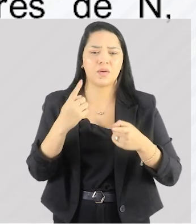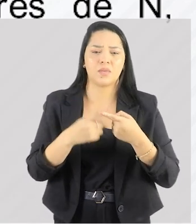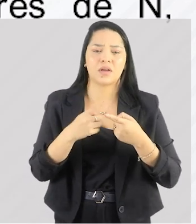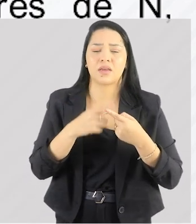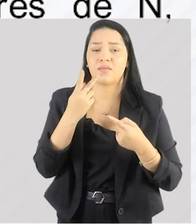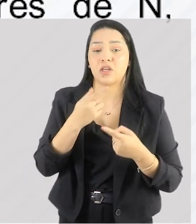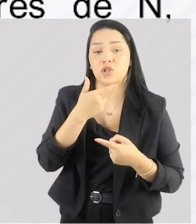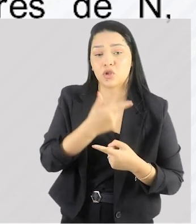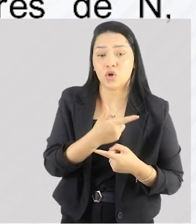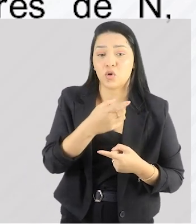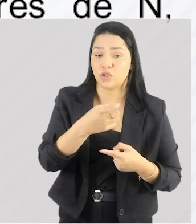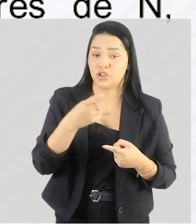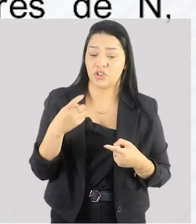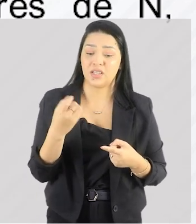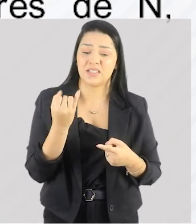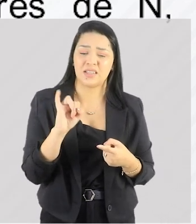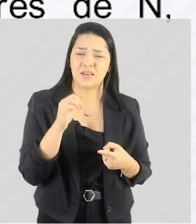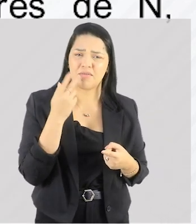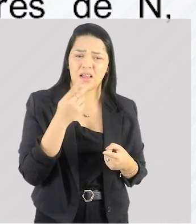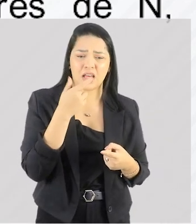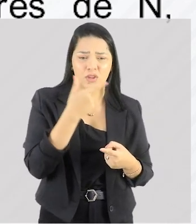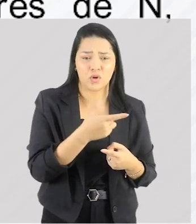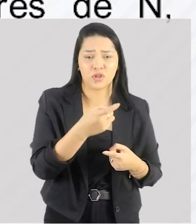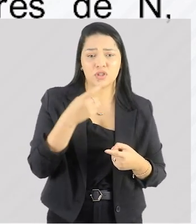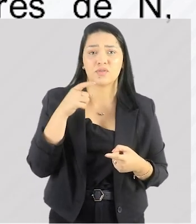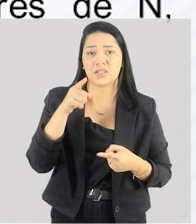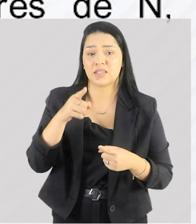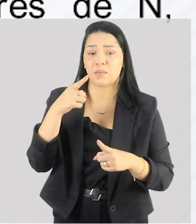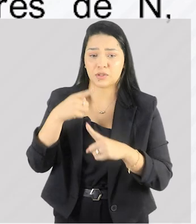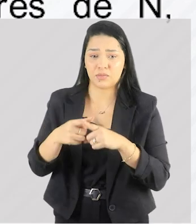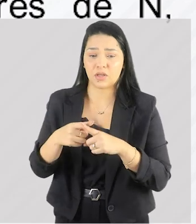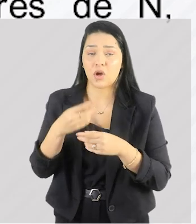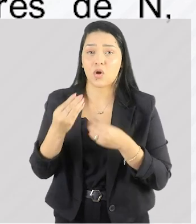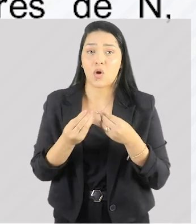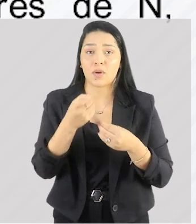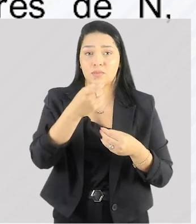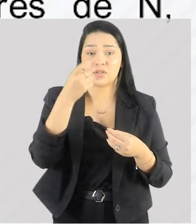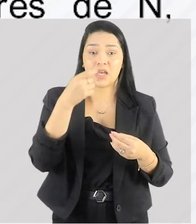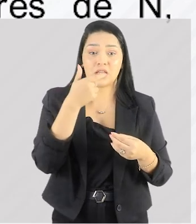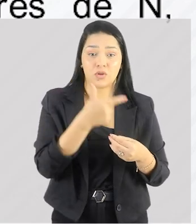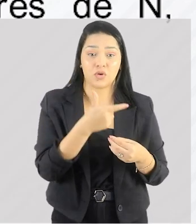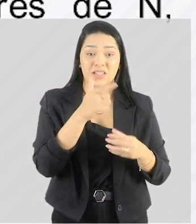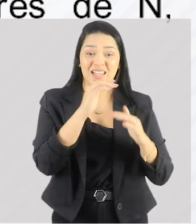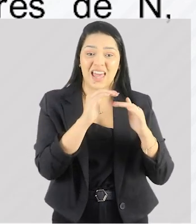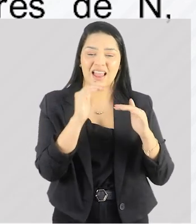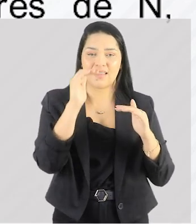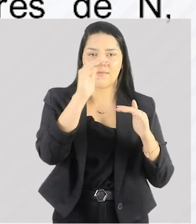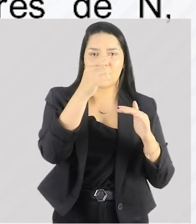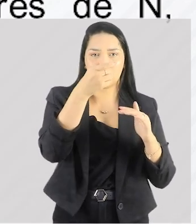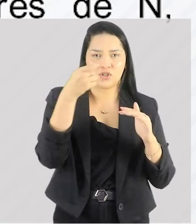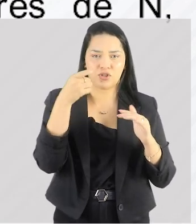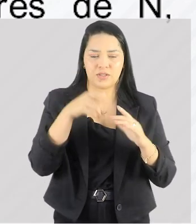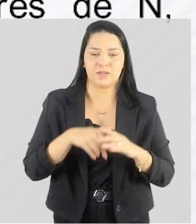fala 2x. Se você falar 2x, você está multiplicando. Como ele é expoente, é 2 elevado.